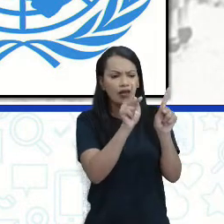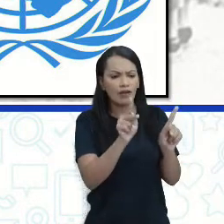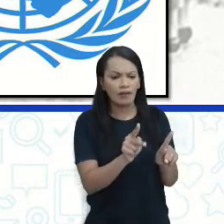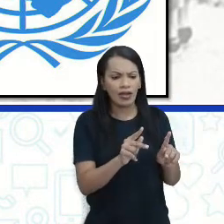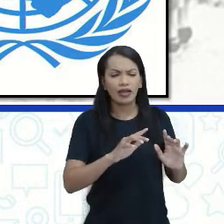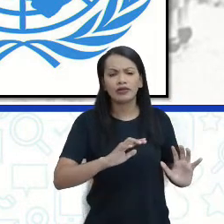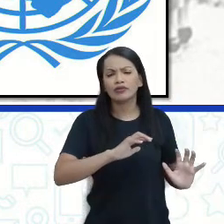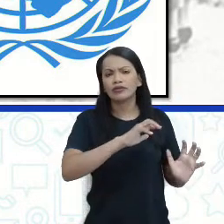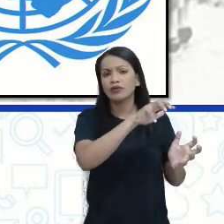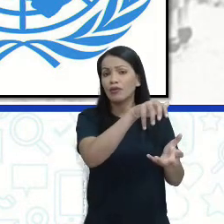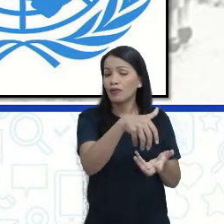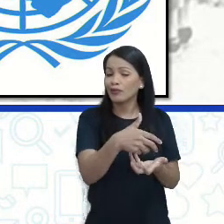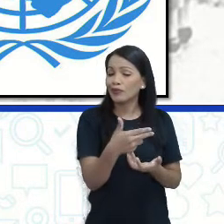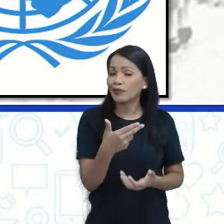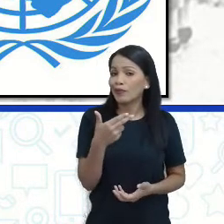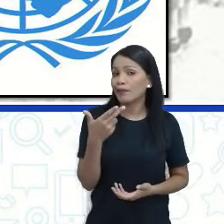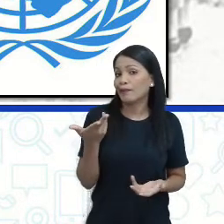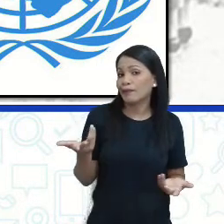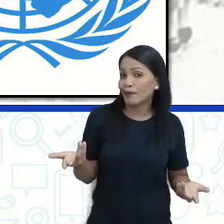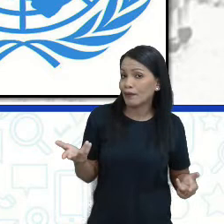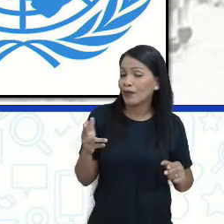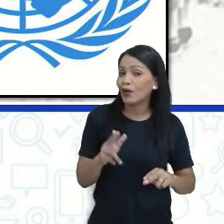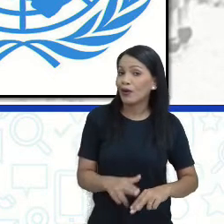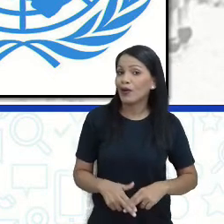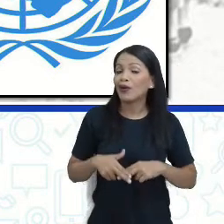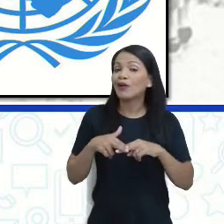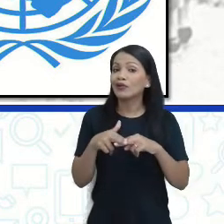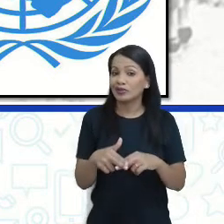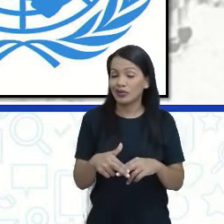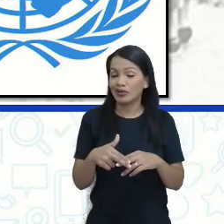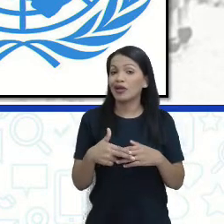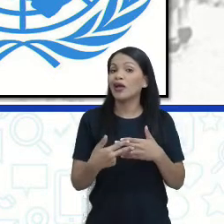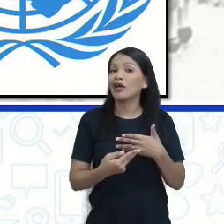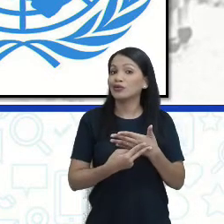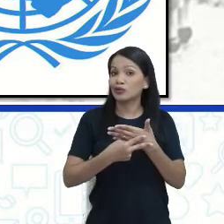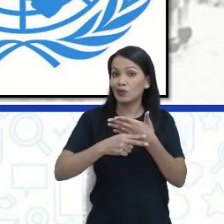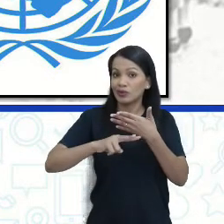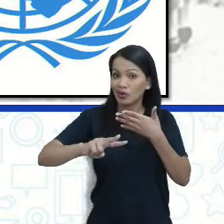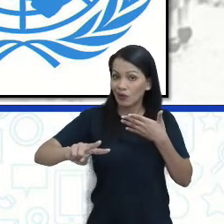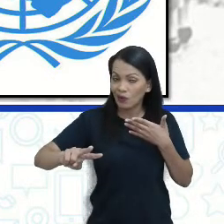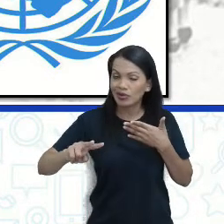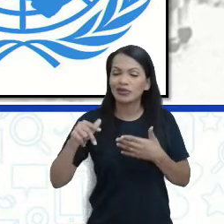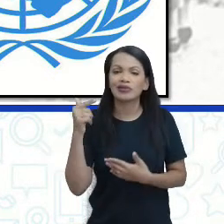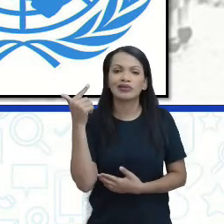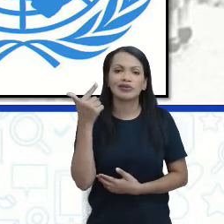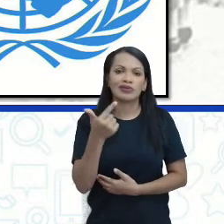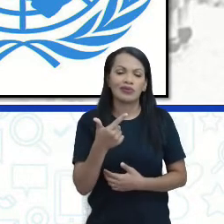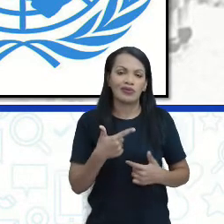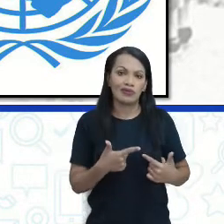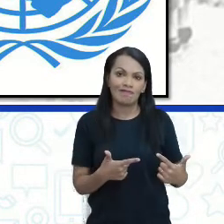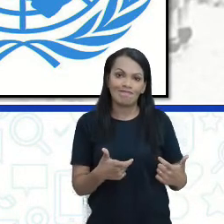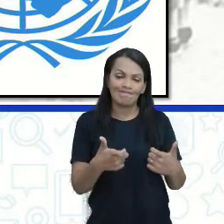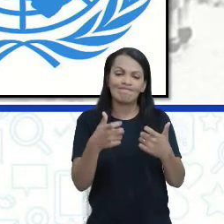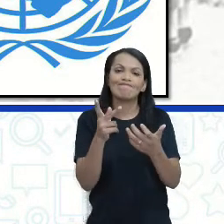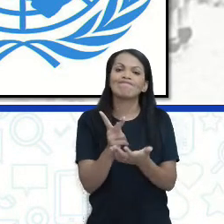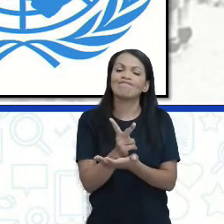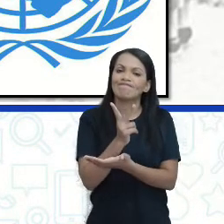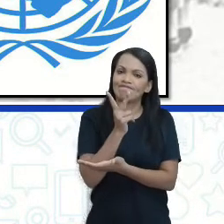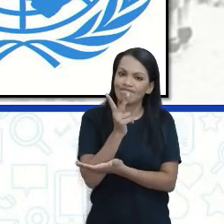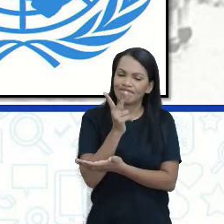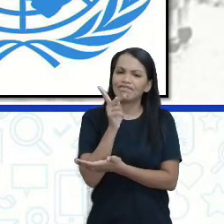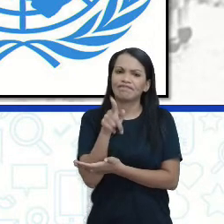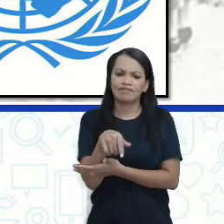mundial. Porém, sobre as consequências da Segunda Guerra, né, sobre um episódio,